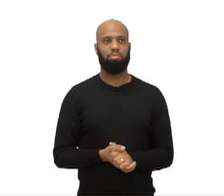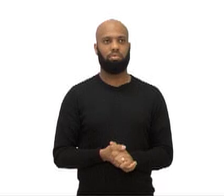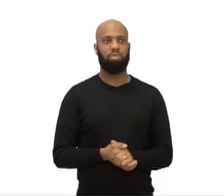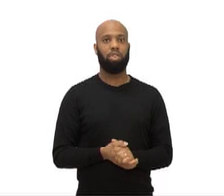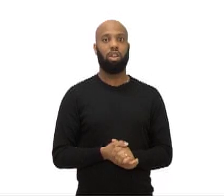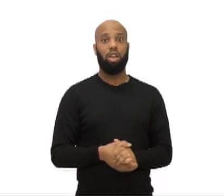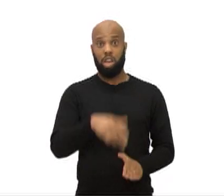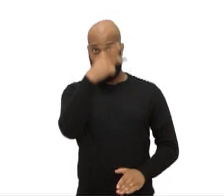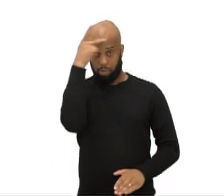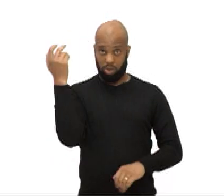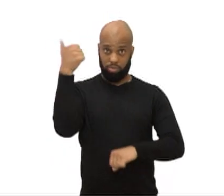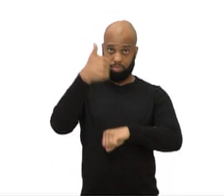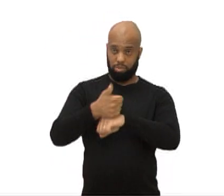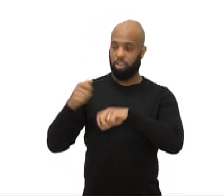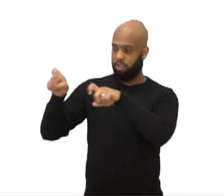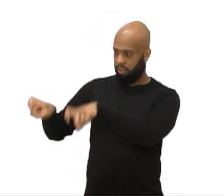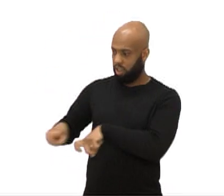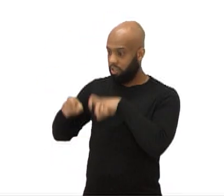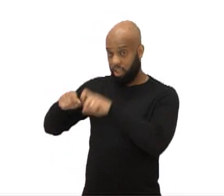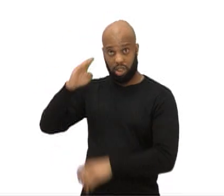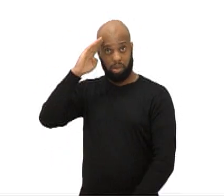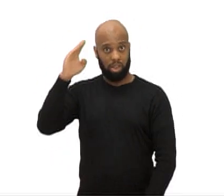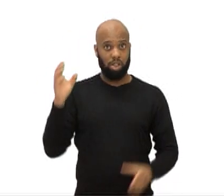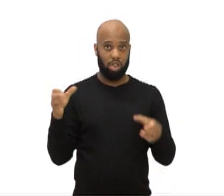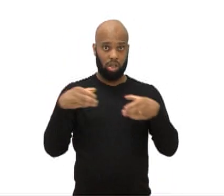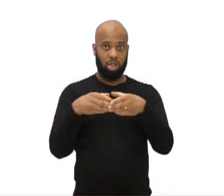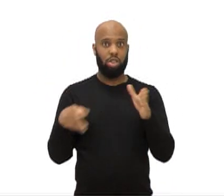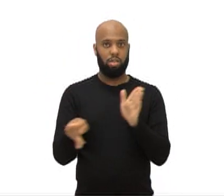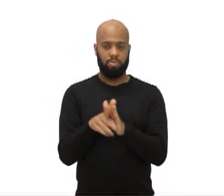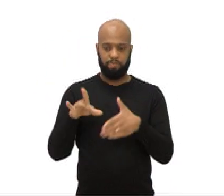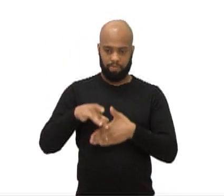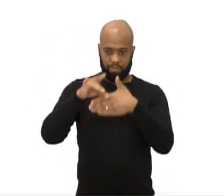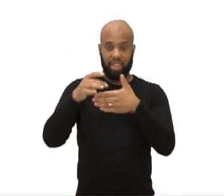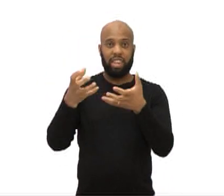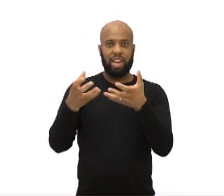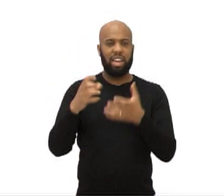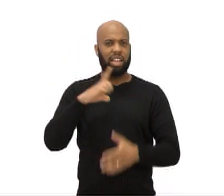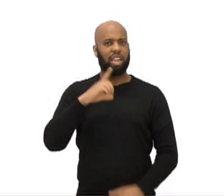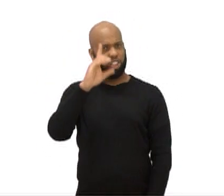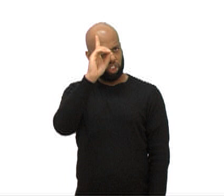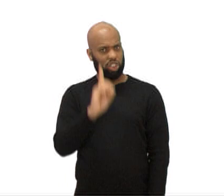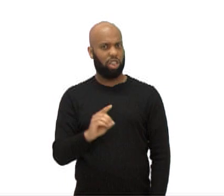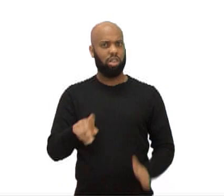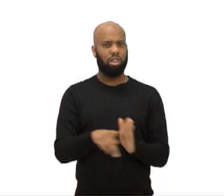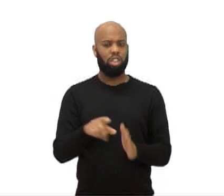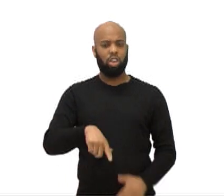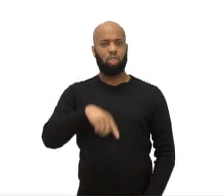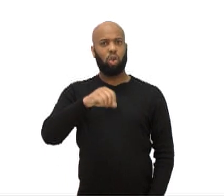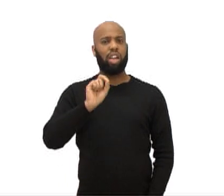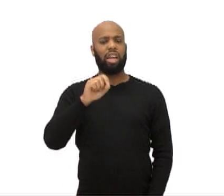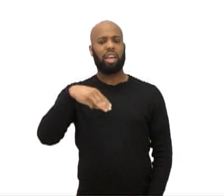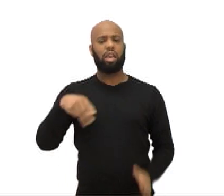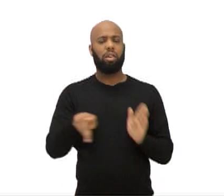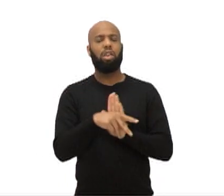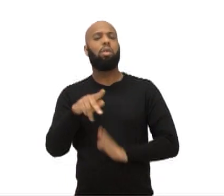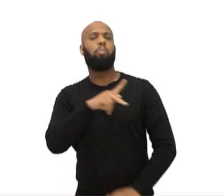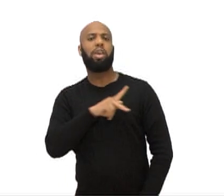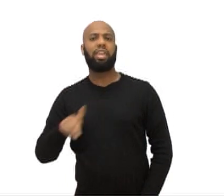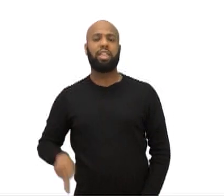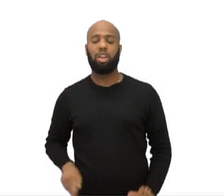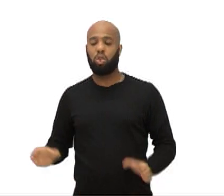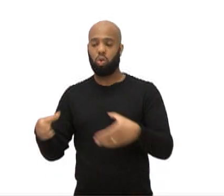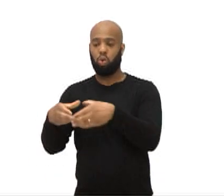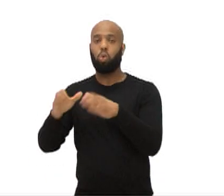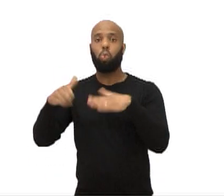Os fazendeiros, principais membros da elite do Grão-Pará, queriam ter o direito de escolher o presidente da província. Tais anseios